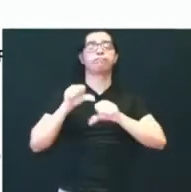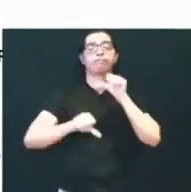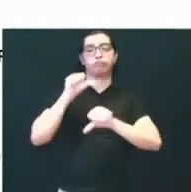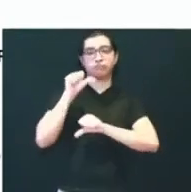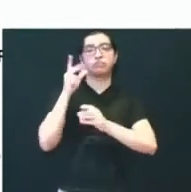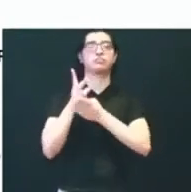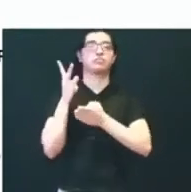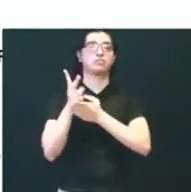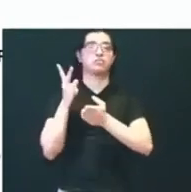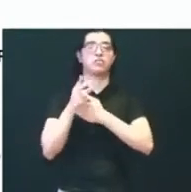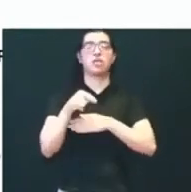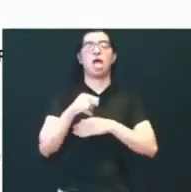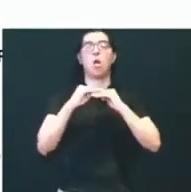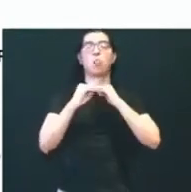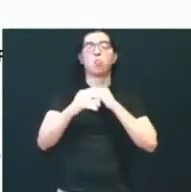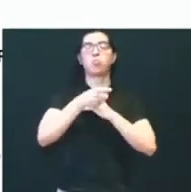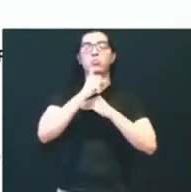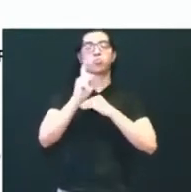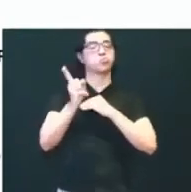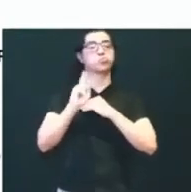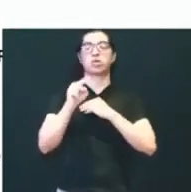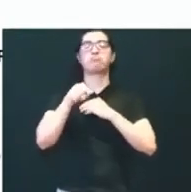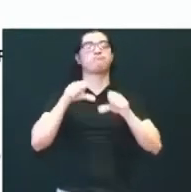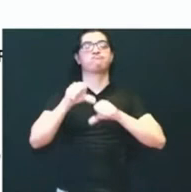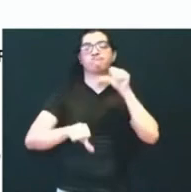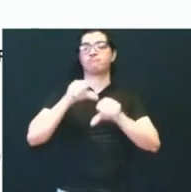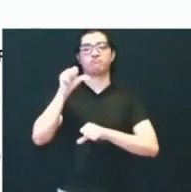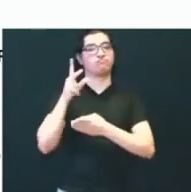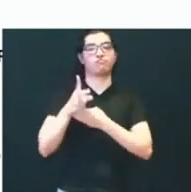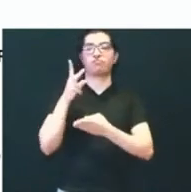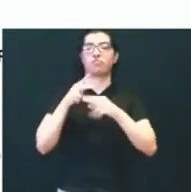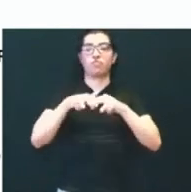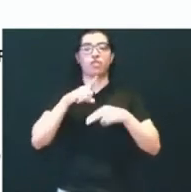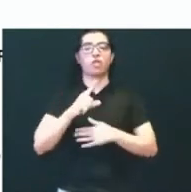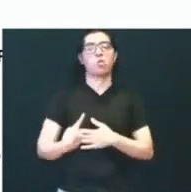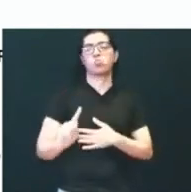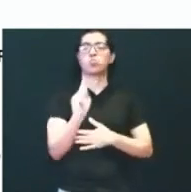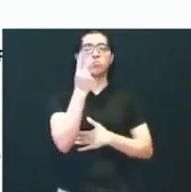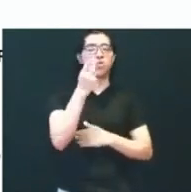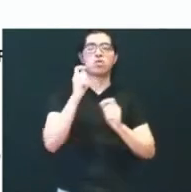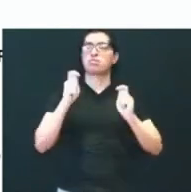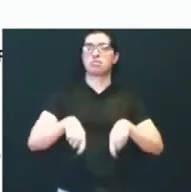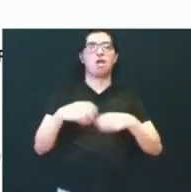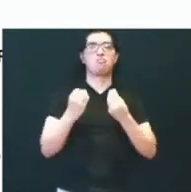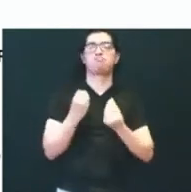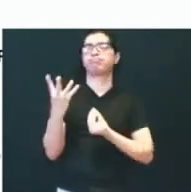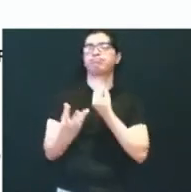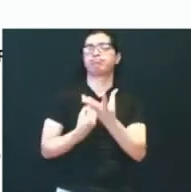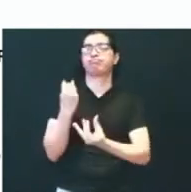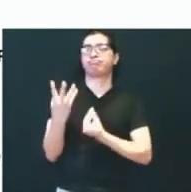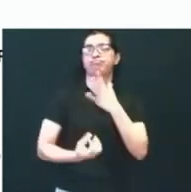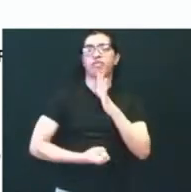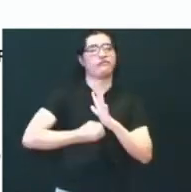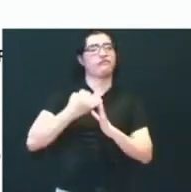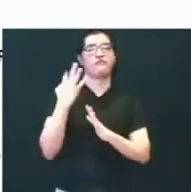Elas recompõem todo aquilo que você doou. Então, é o único órgão que a gente pode doar várias vezes. Você só